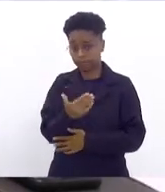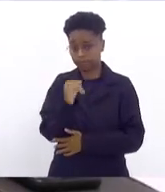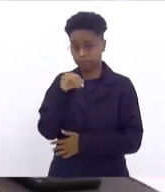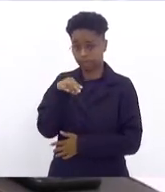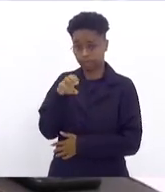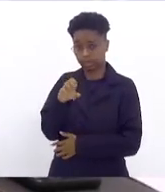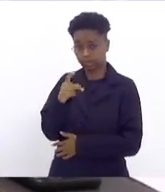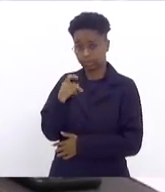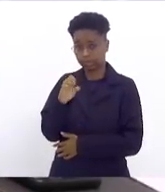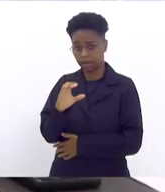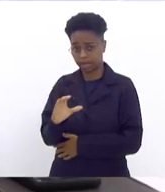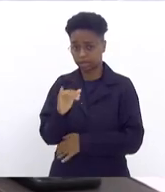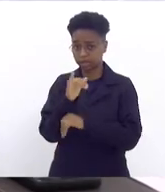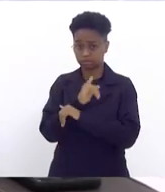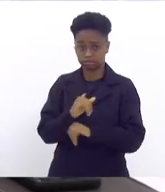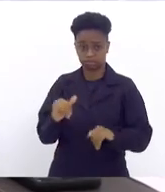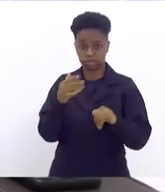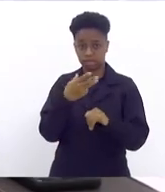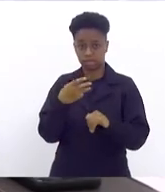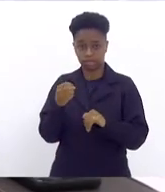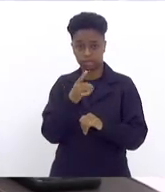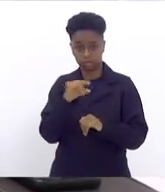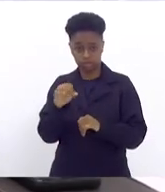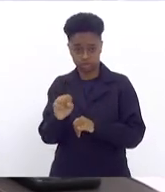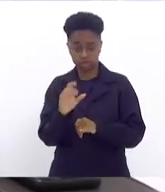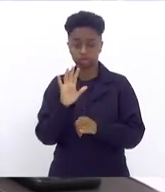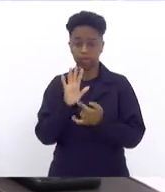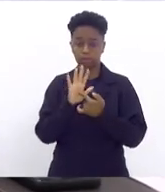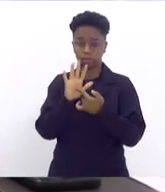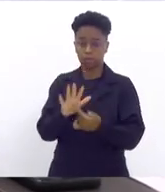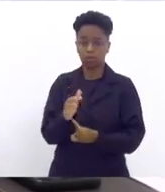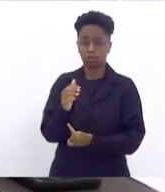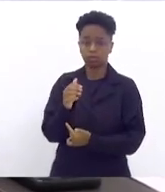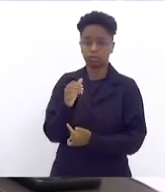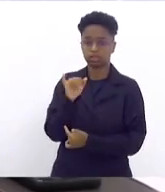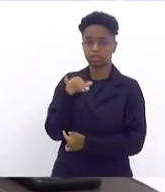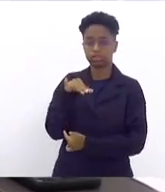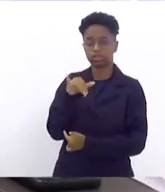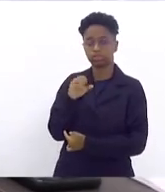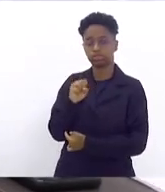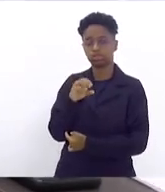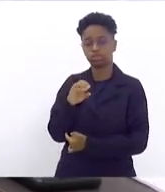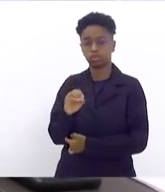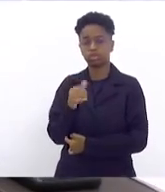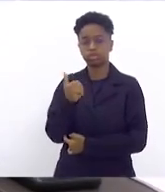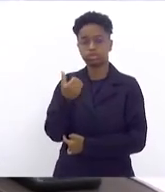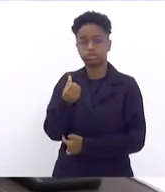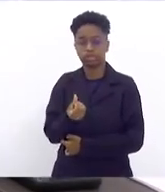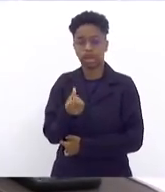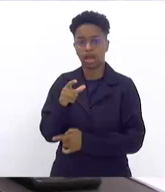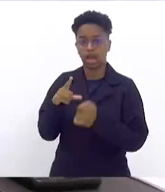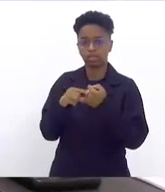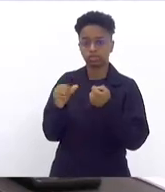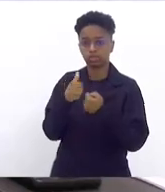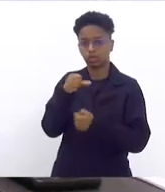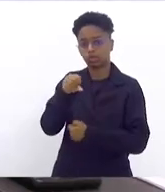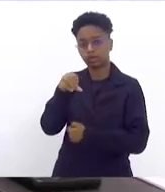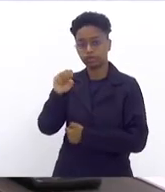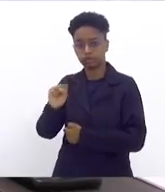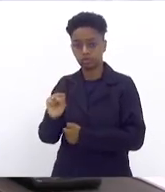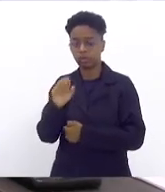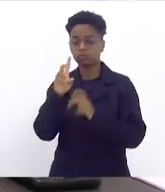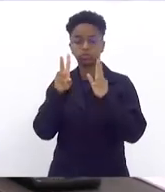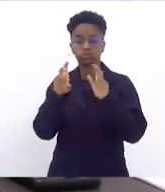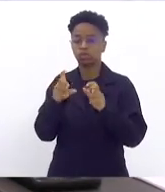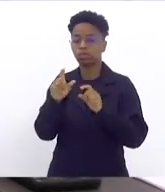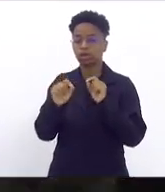pronunciar em 30 dias, se menciona o inciso 16 do artigo 98 e dizer que o que a gente quer é sobre o mérito.